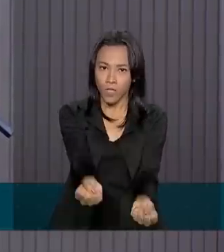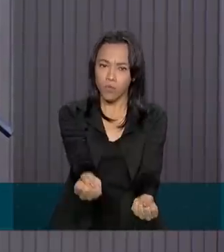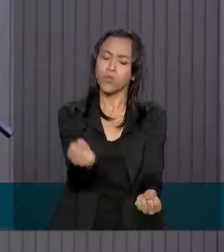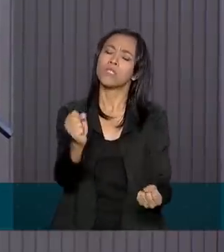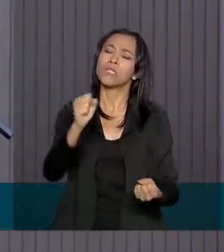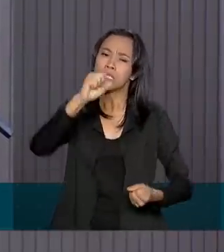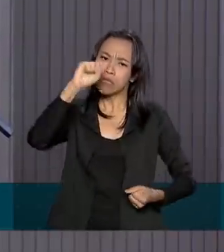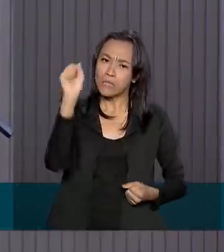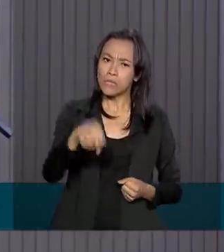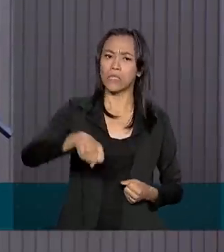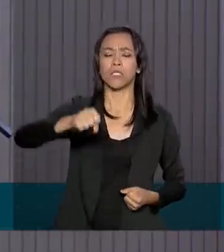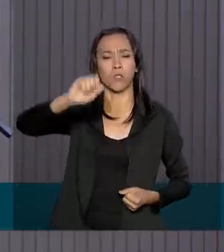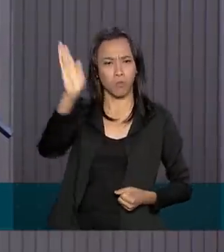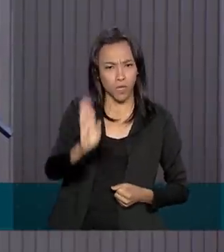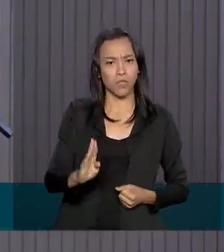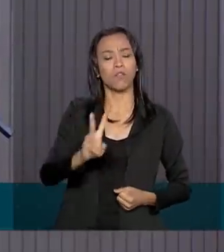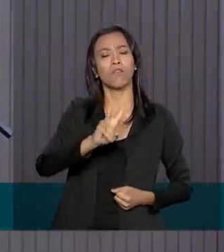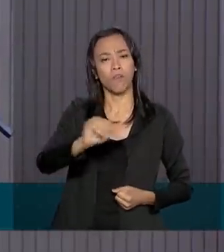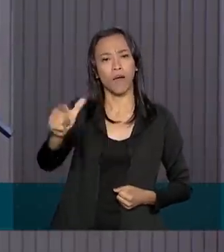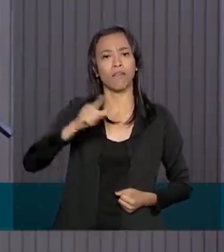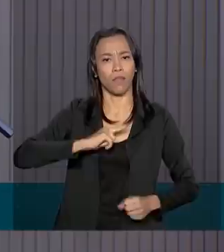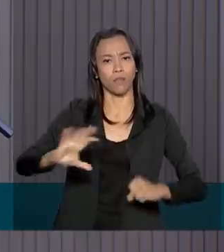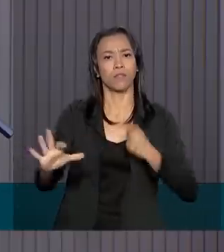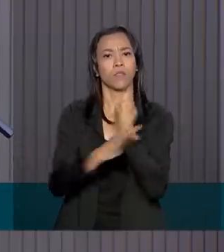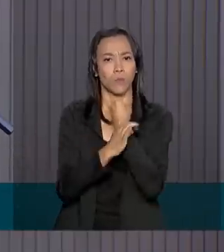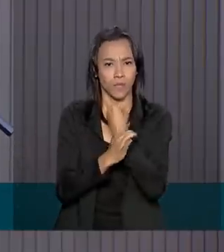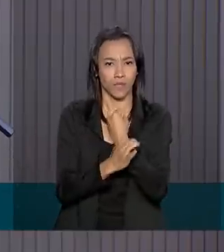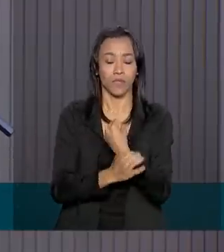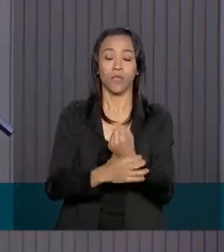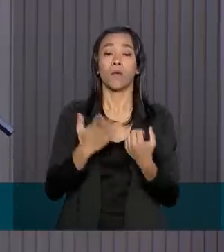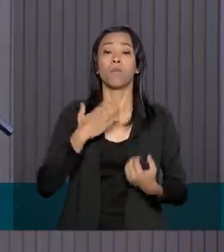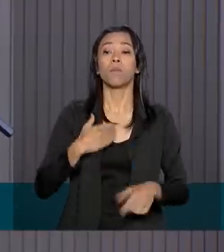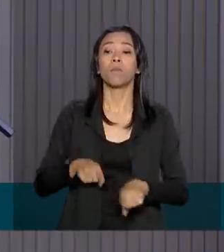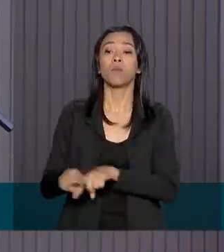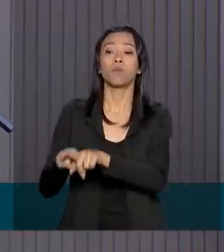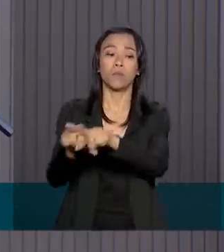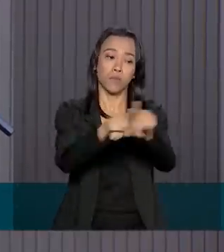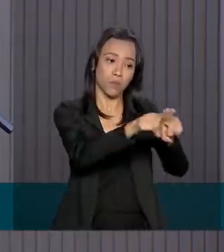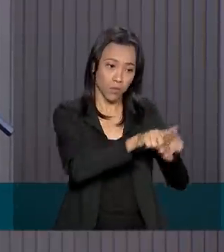sim, a um porto seguro. Meus irmãos evangélicos,